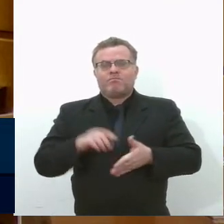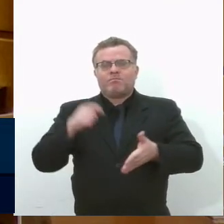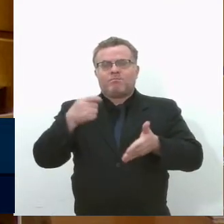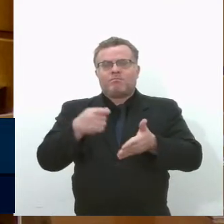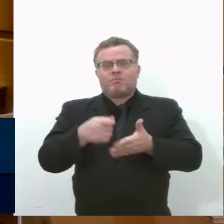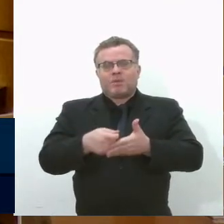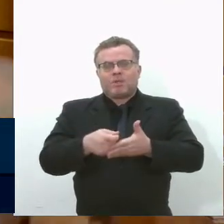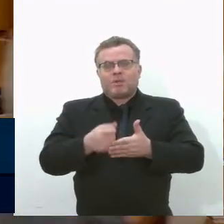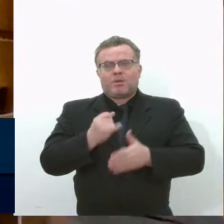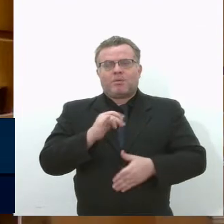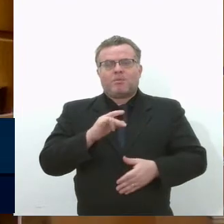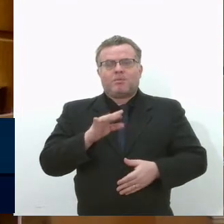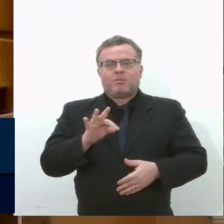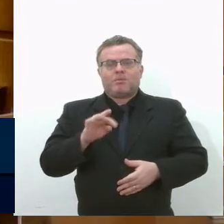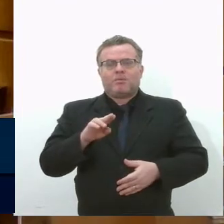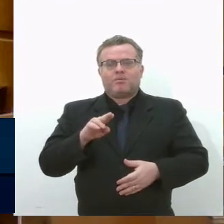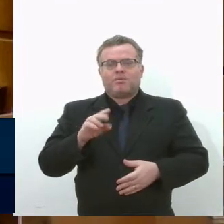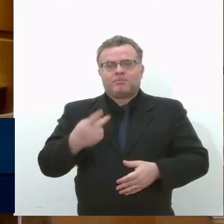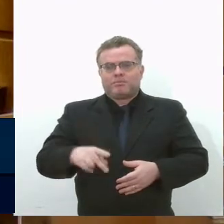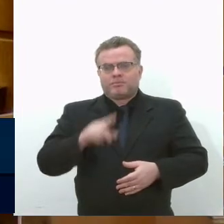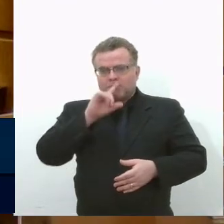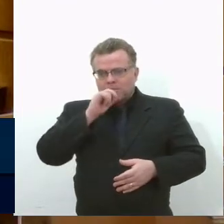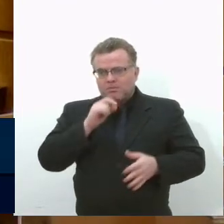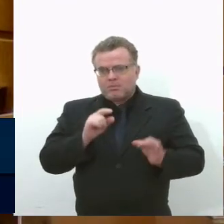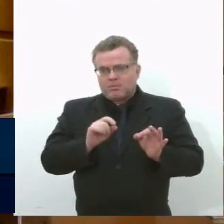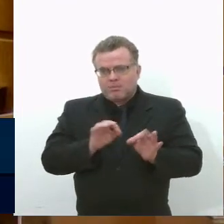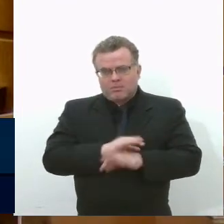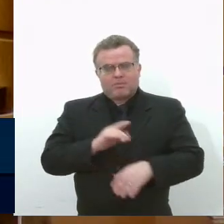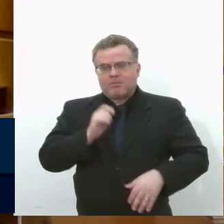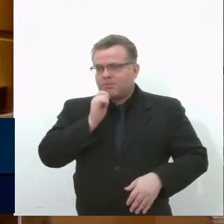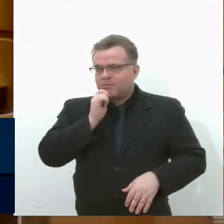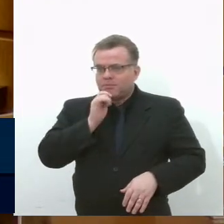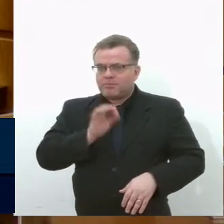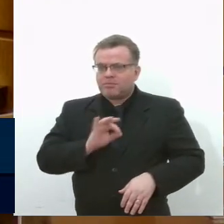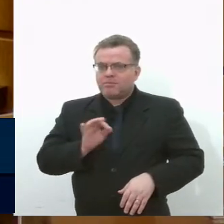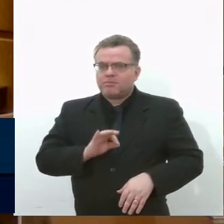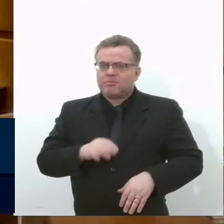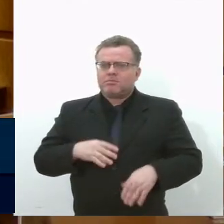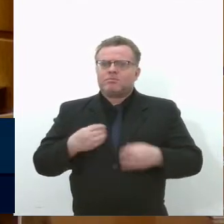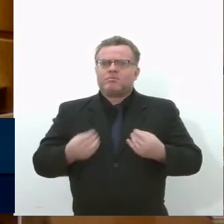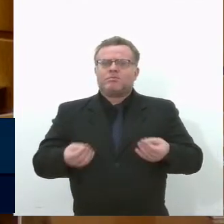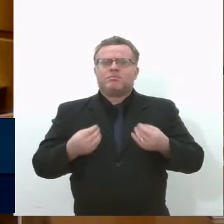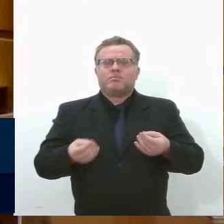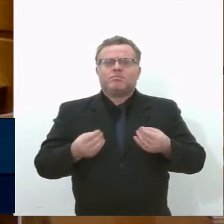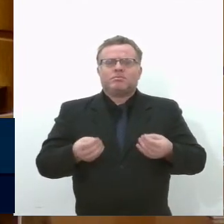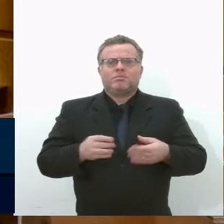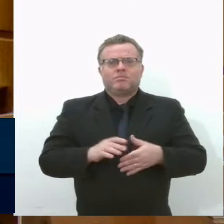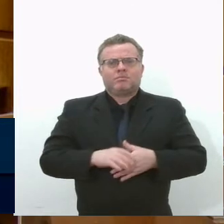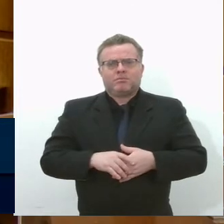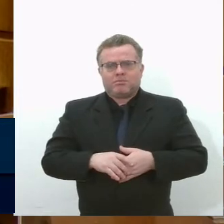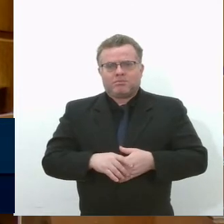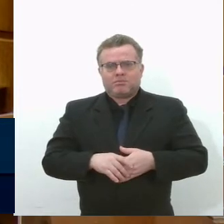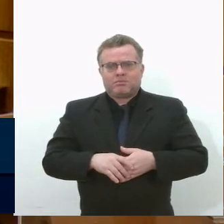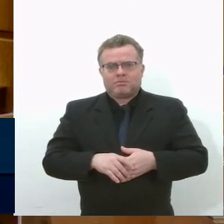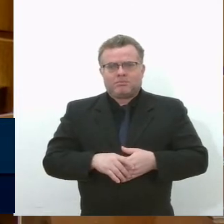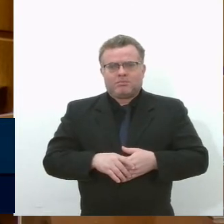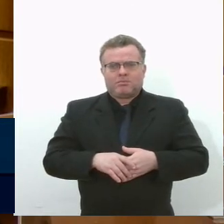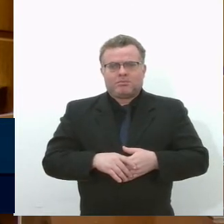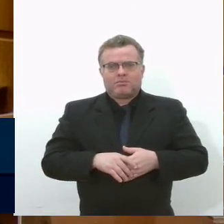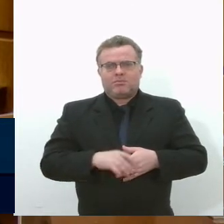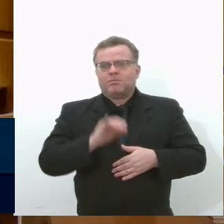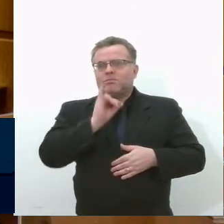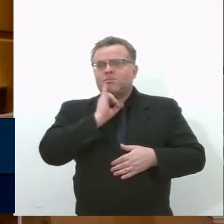Como é, deputado Luciano Bispo, presidente desta casa, que já foi prefeito na nossa querida Itabaiana,